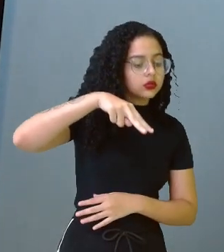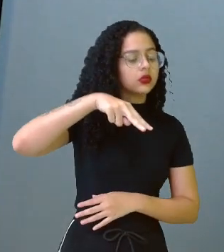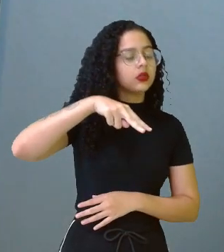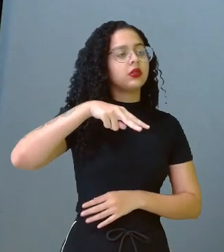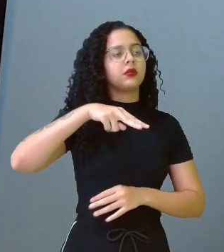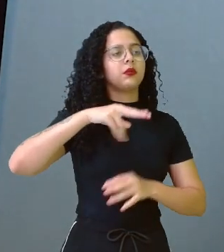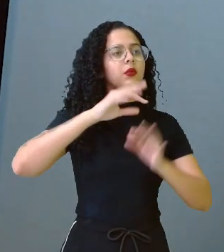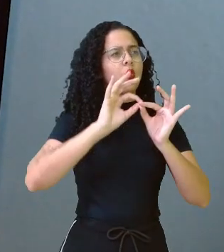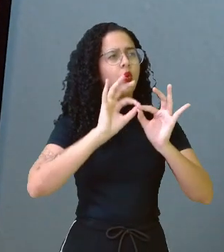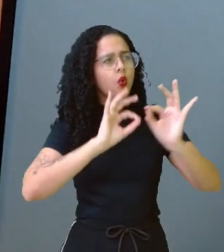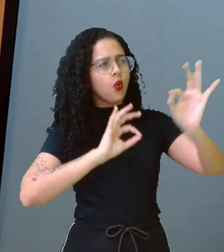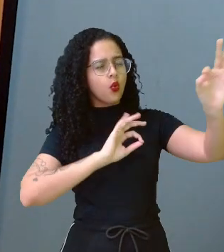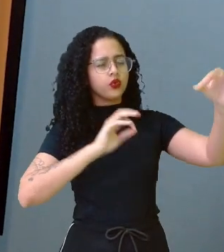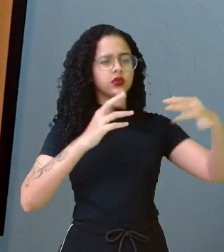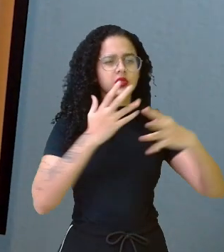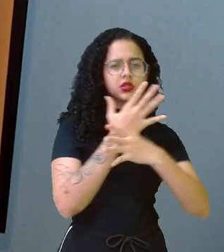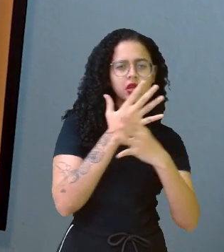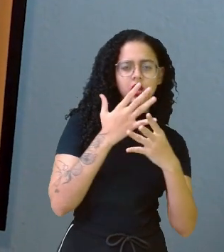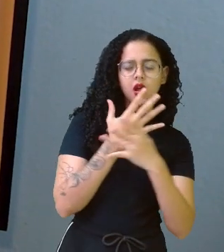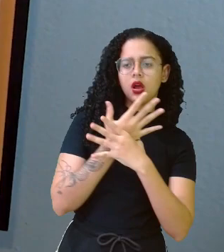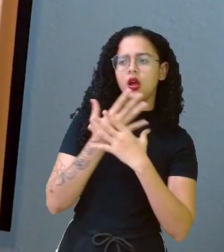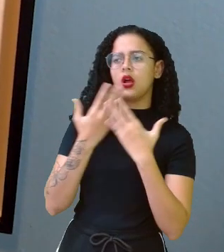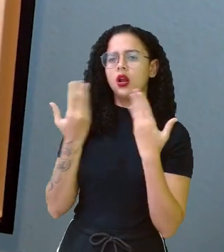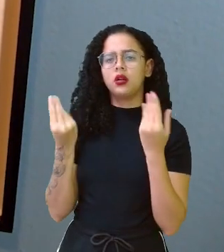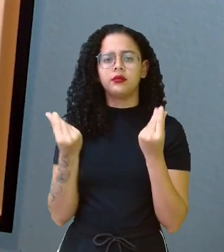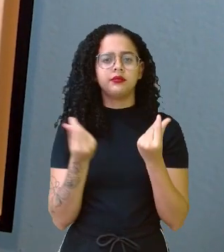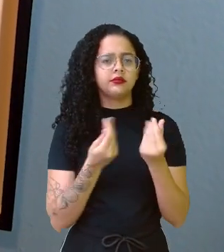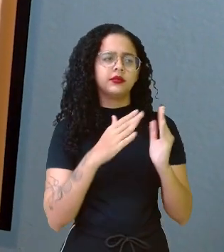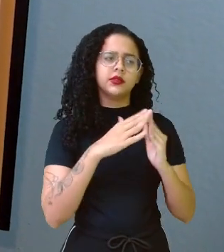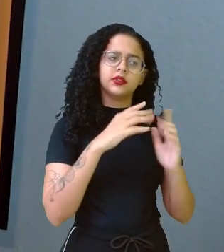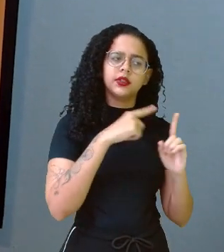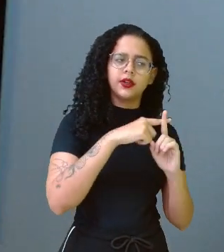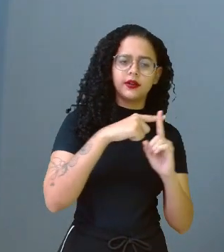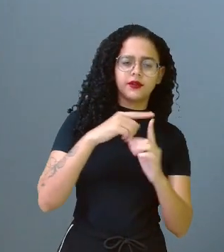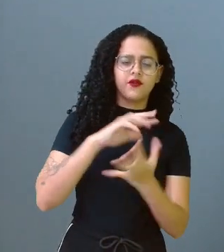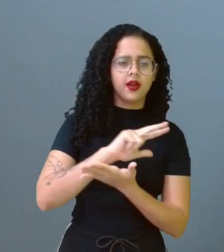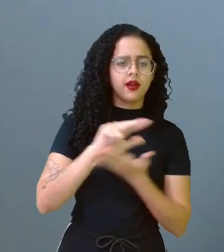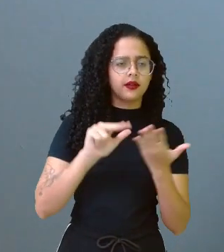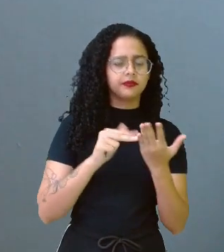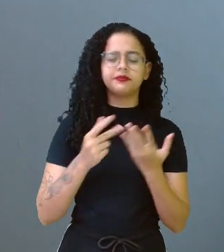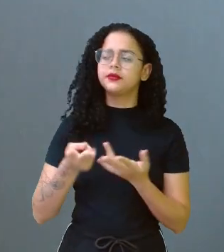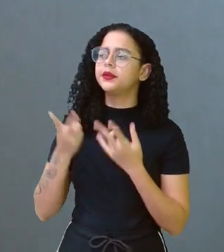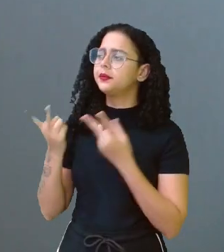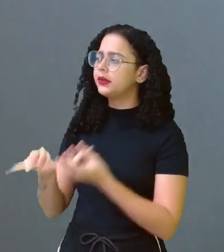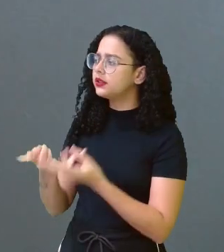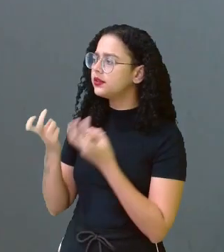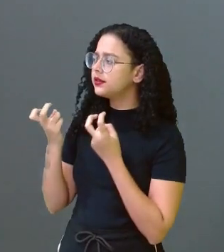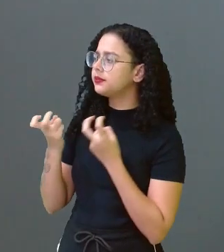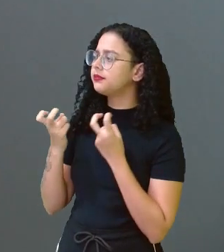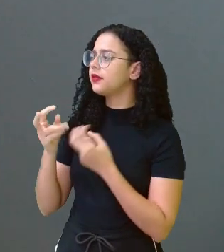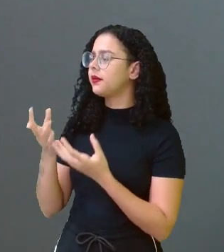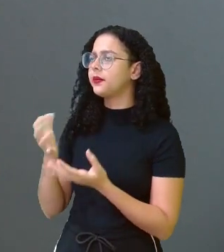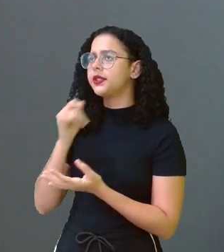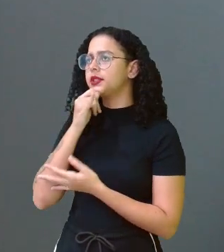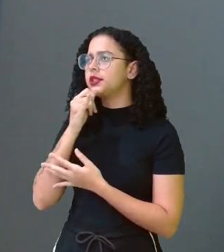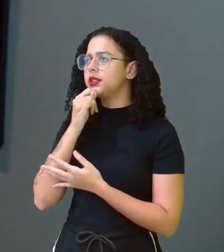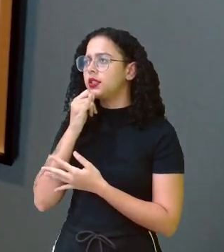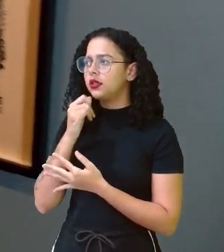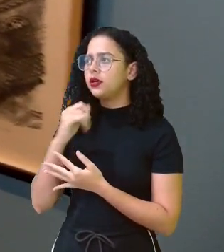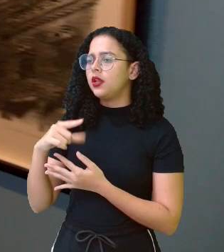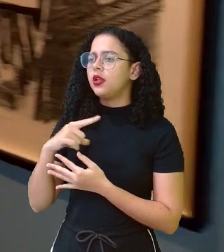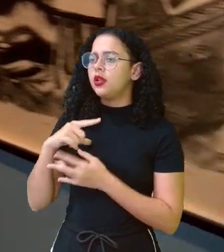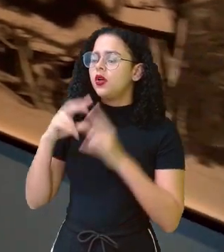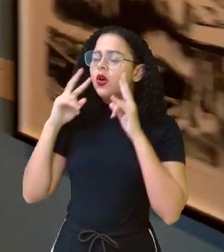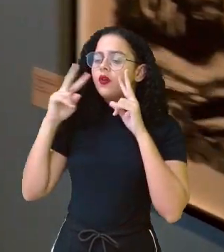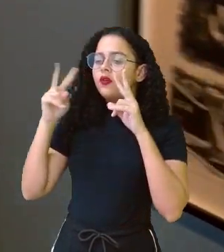ao longe ali a cidade, né? Com suas igrejas. É bem perceptível que se a gente, por exemplo, ter uma visão